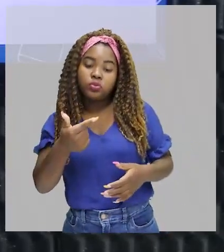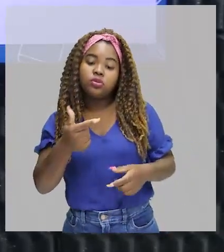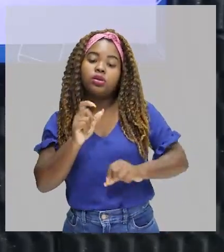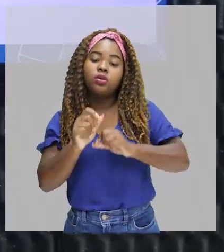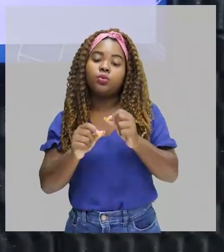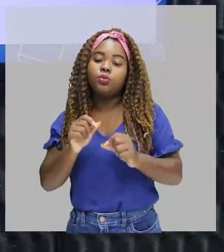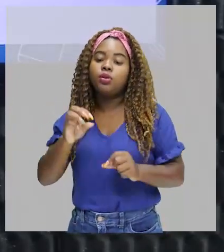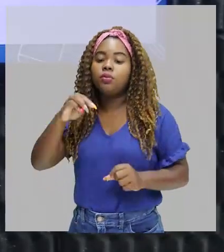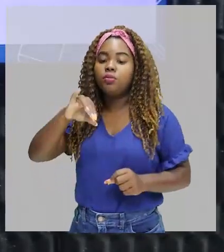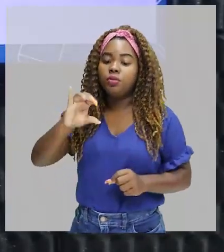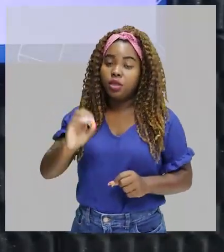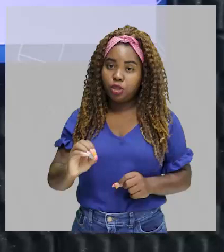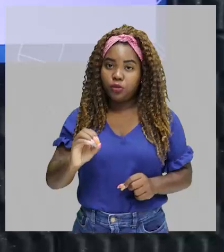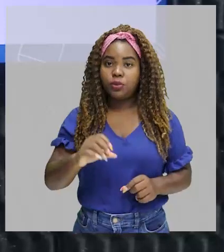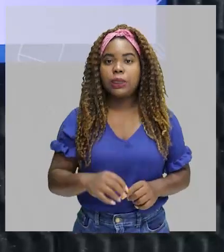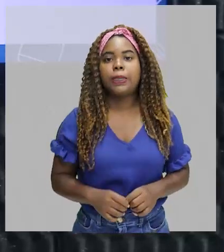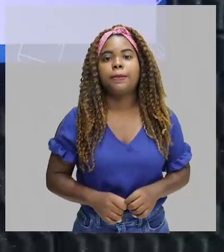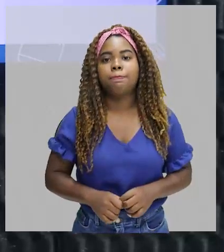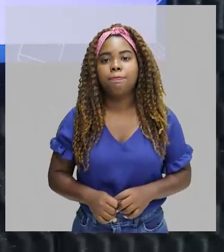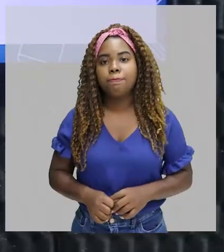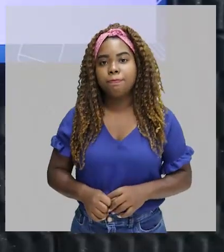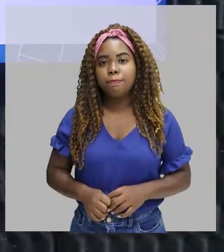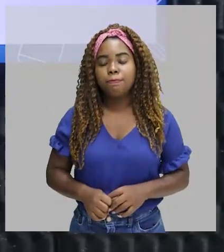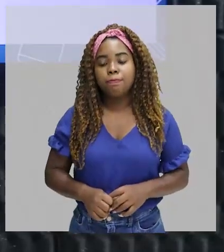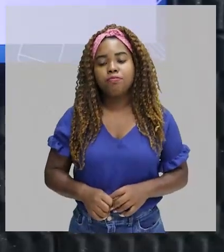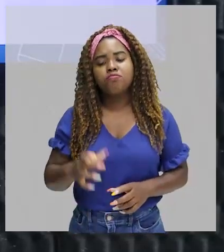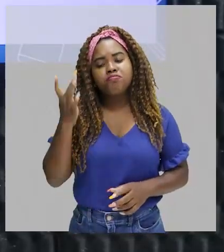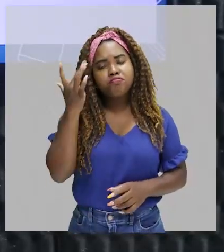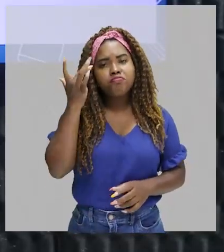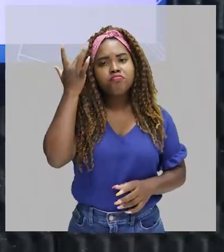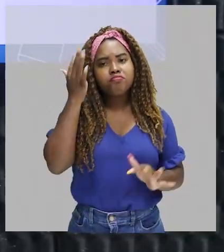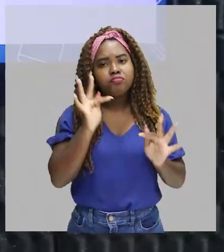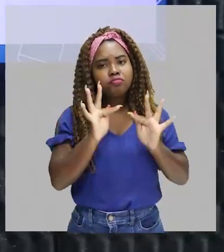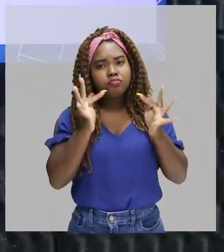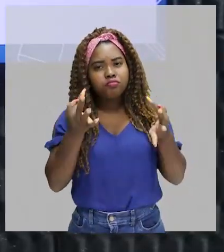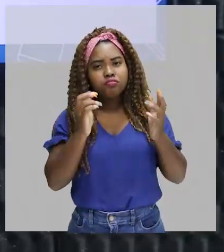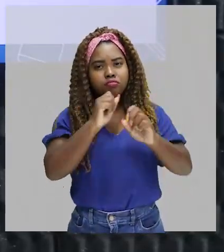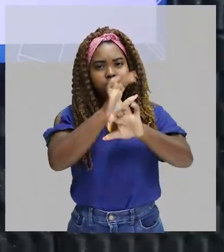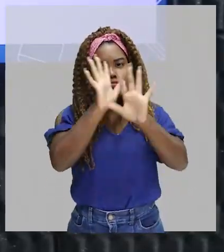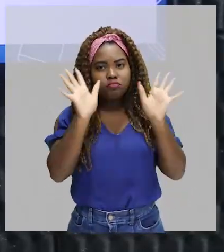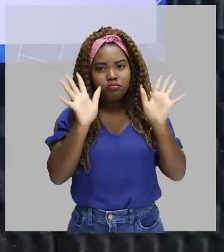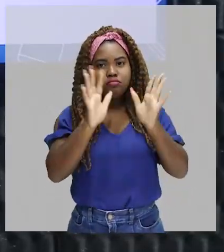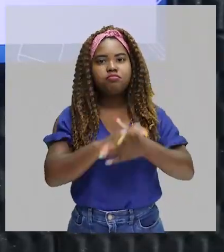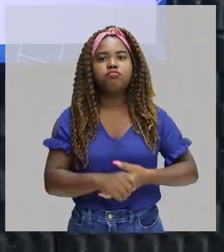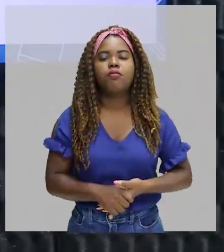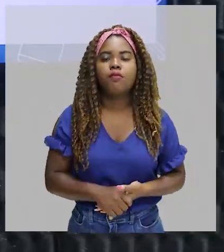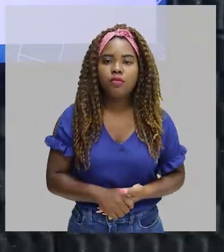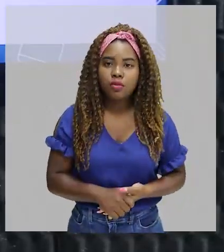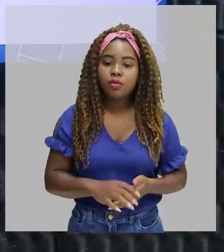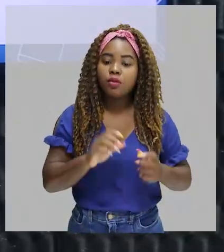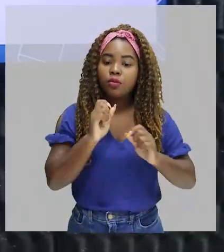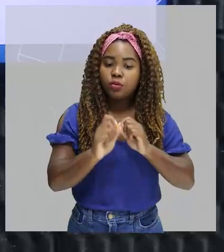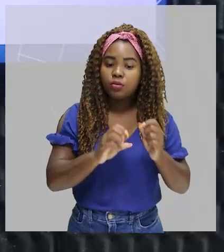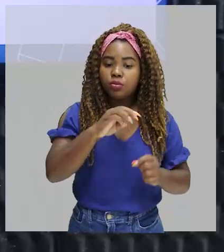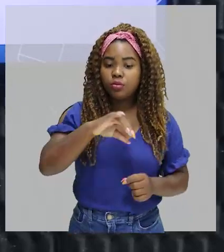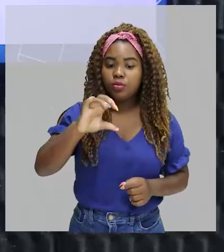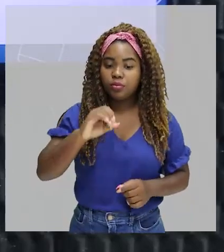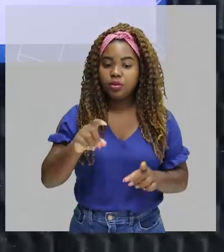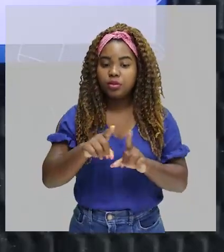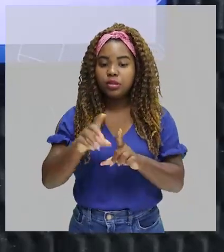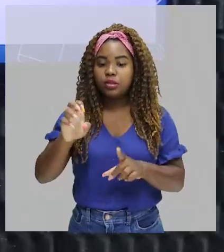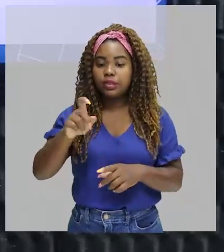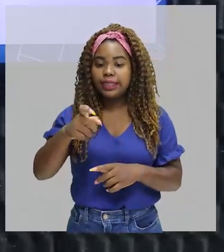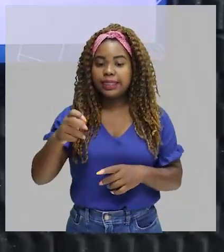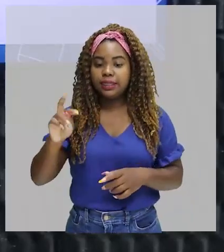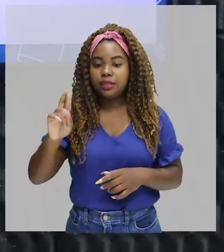então, de meios, tá bom? Então, muito fácil, muito claro, muito direto, o que é o meio, o que